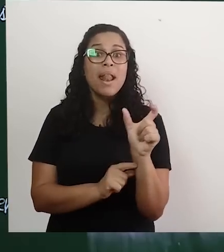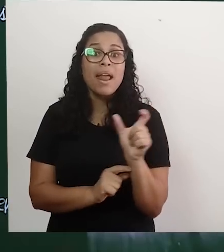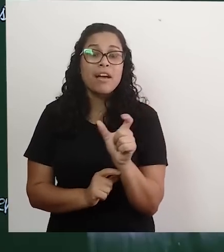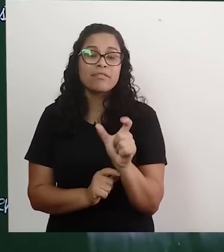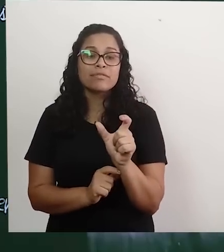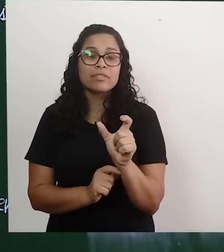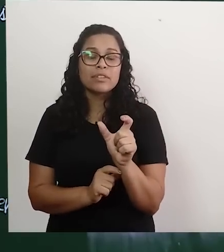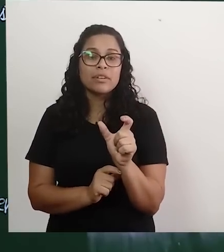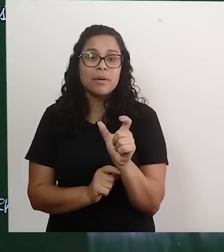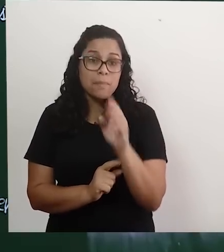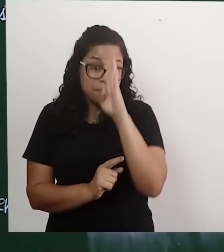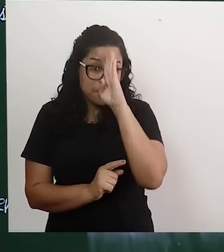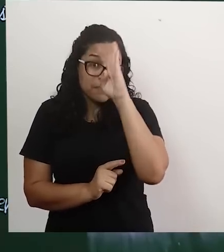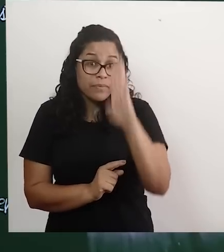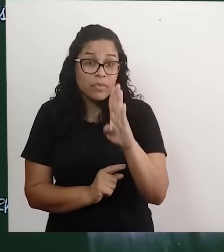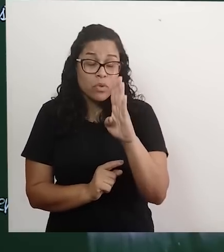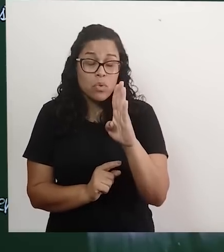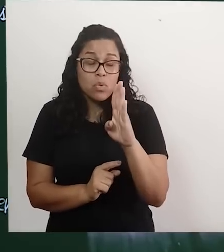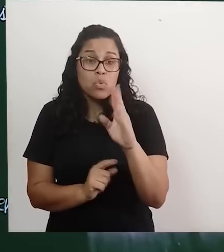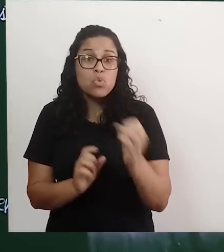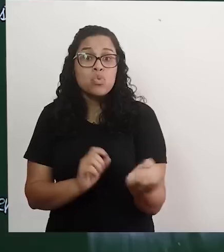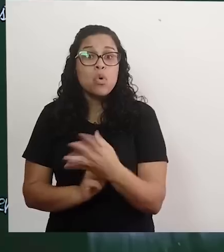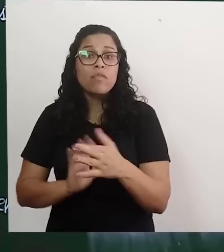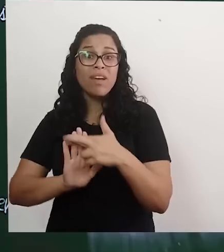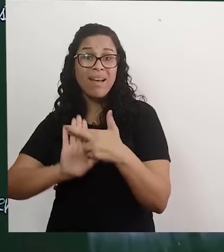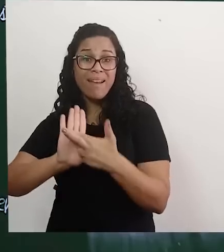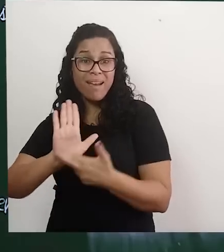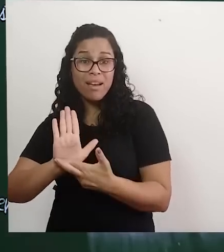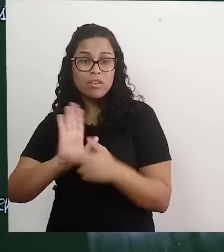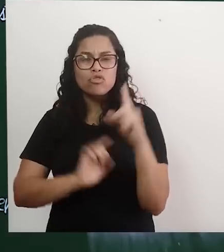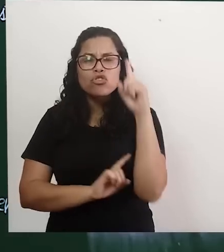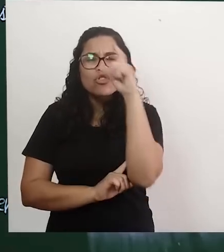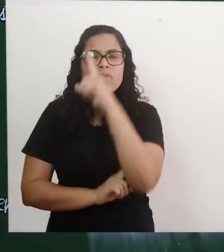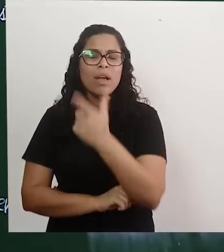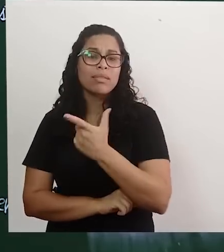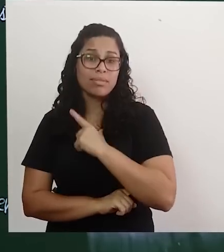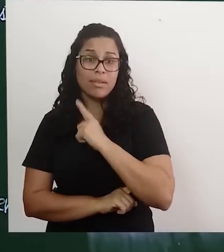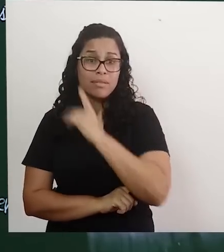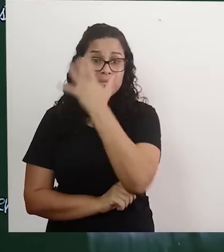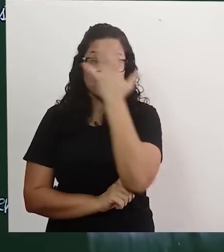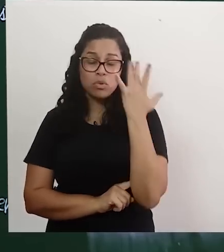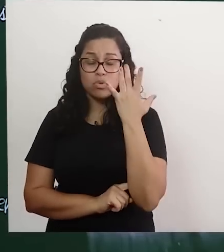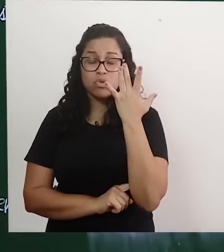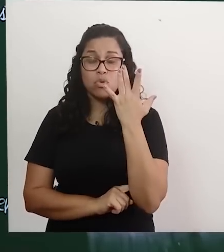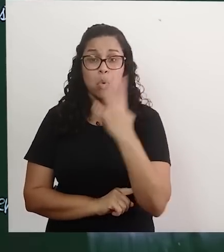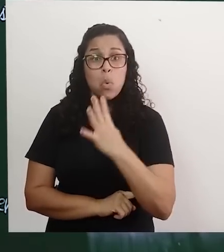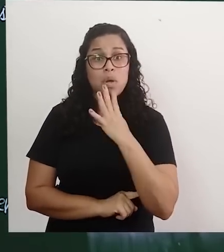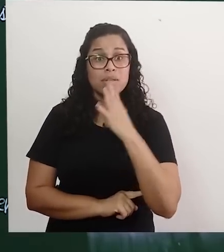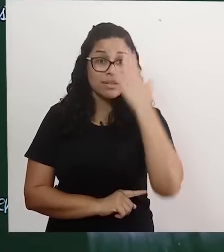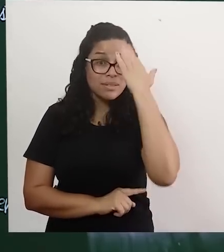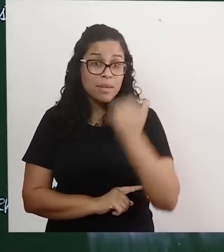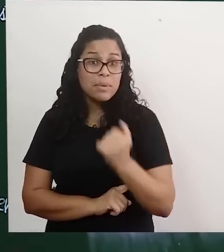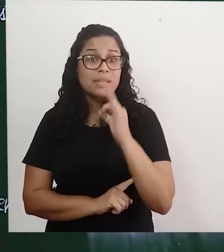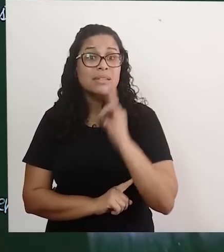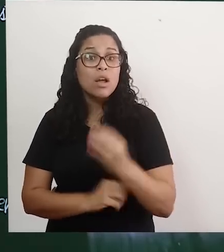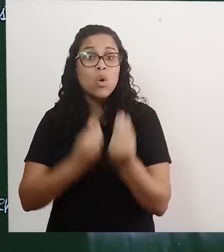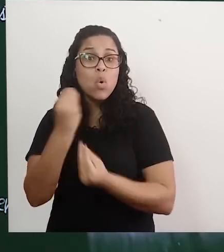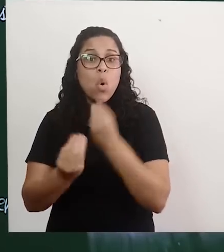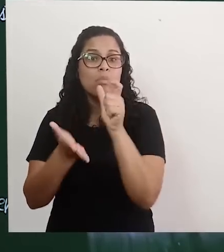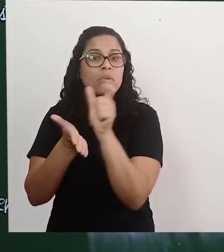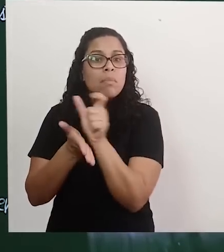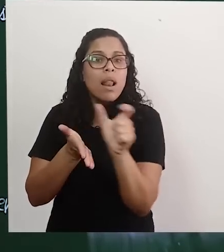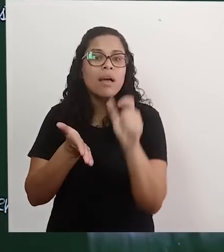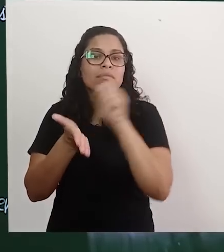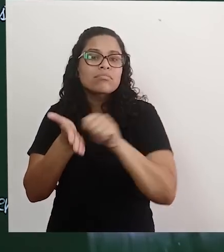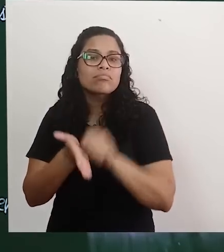escrita, da oficialização desse novo acordo, as pessoas ainda têm uma dificuldade de reconhecer alguns padrões ortográficos na língua portuguesa. Hoje eu vou ajudar você